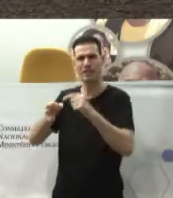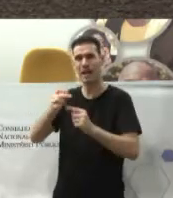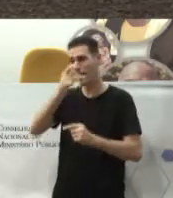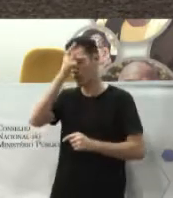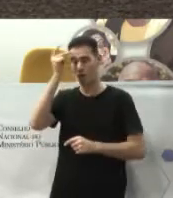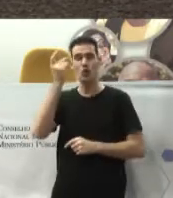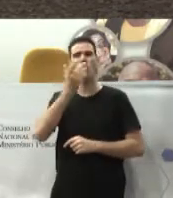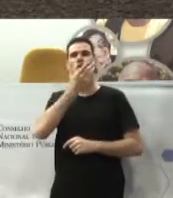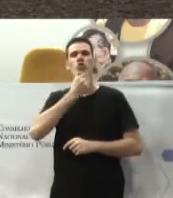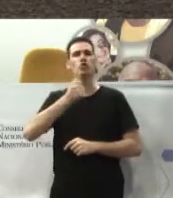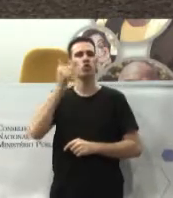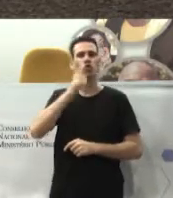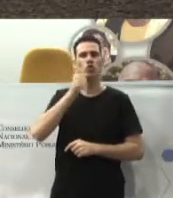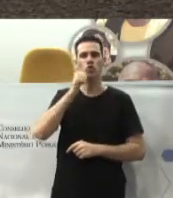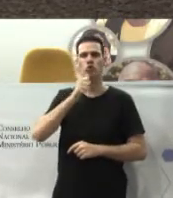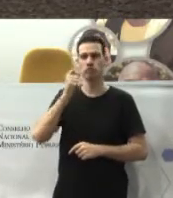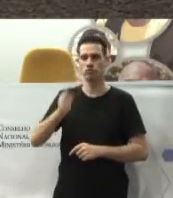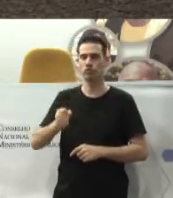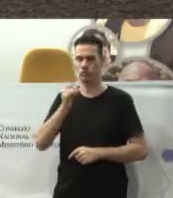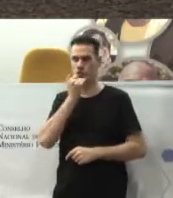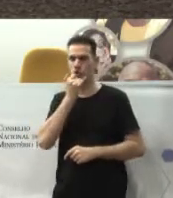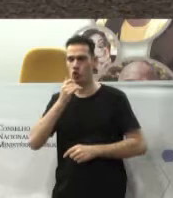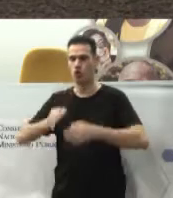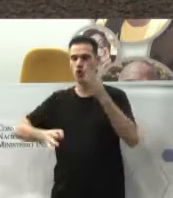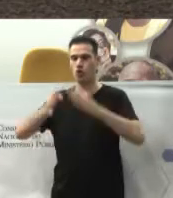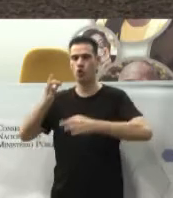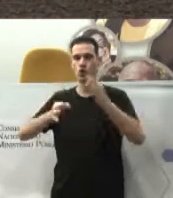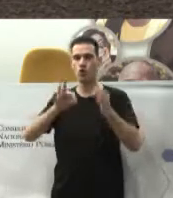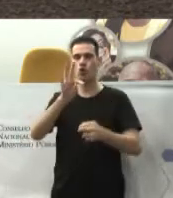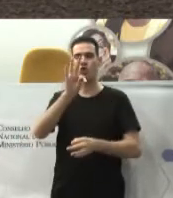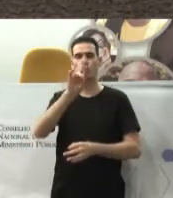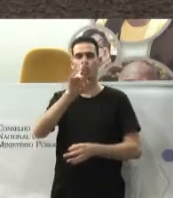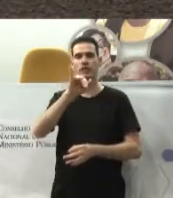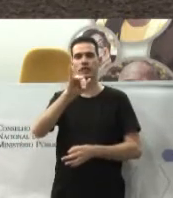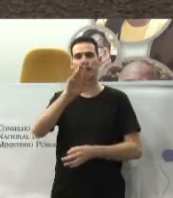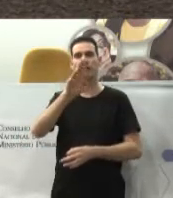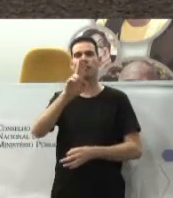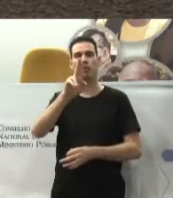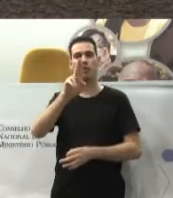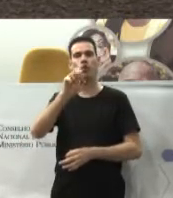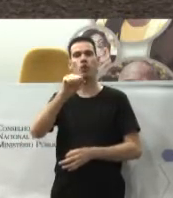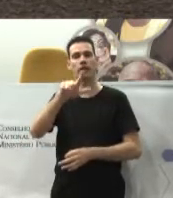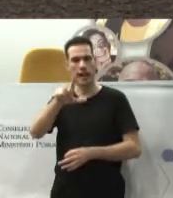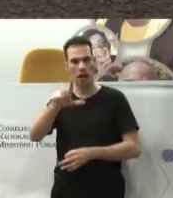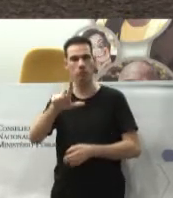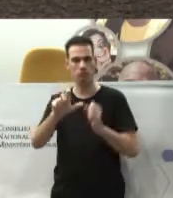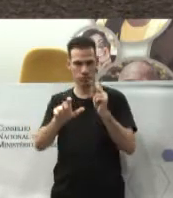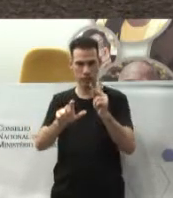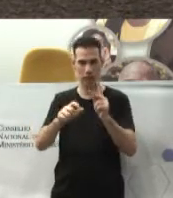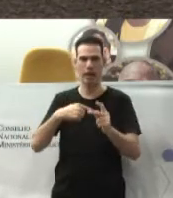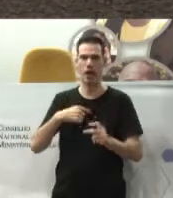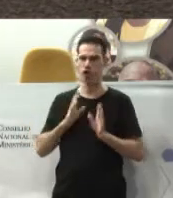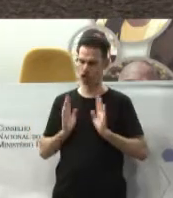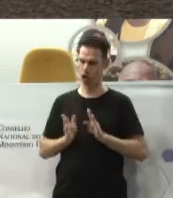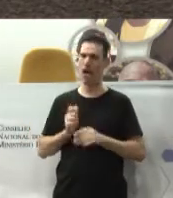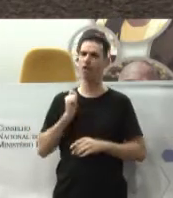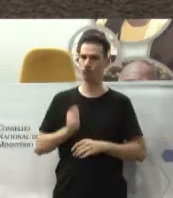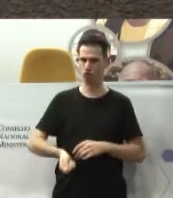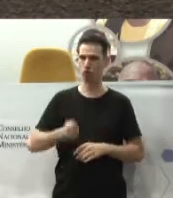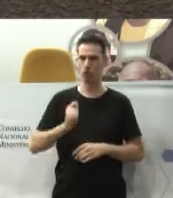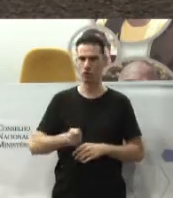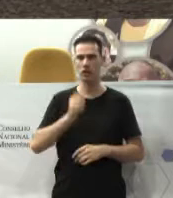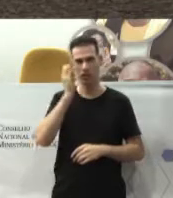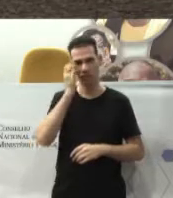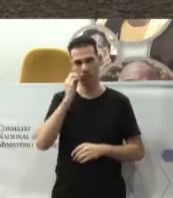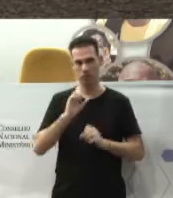juízes fizeram? Os juízes não, os tribunais, né? Fizeram. Simplificaram. Quando eu digo os juízes, eu não estou fazendo uma crítica a ninguém. Eu fui juiz. Então, entendam isso